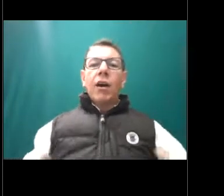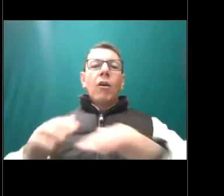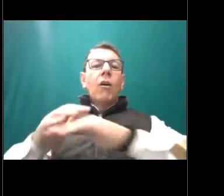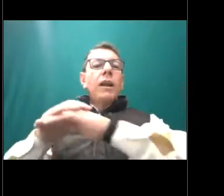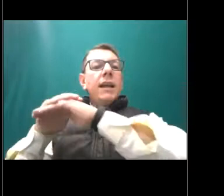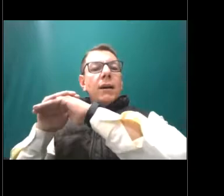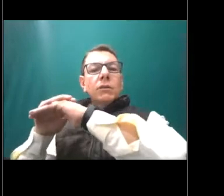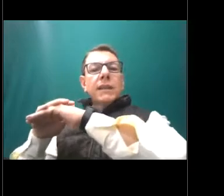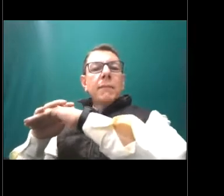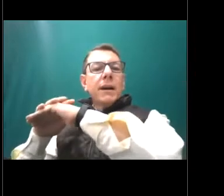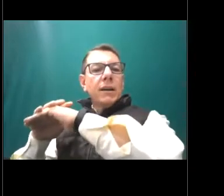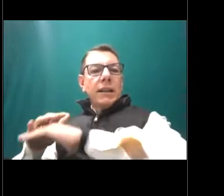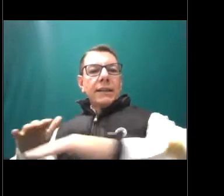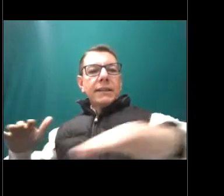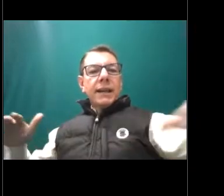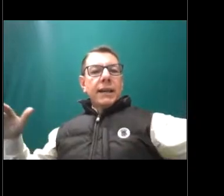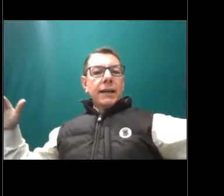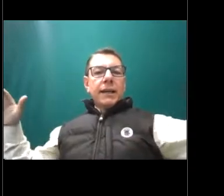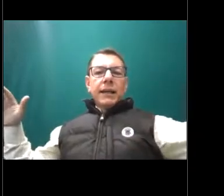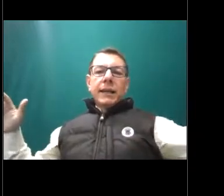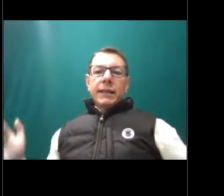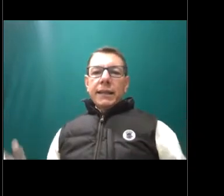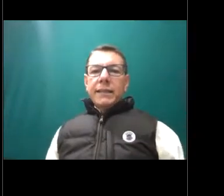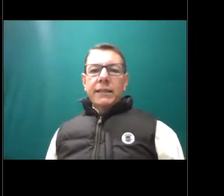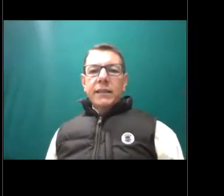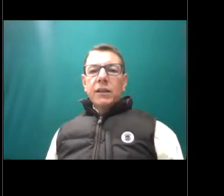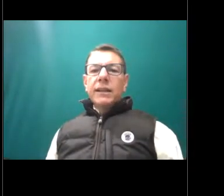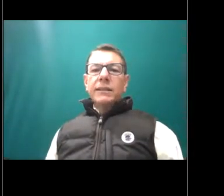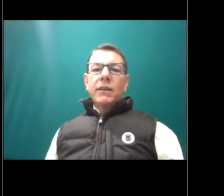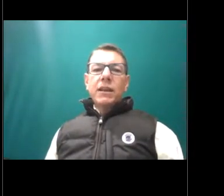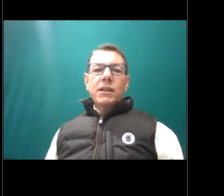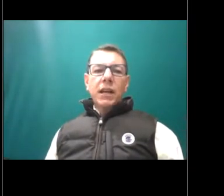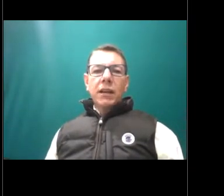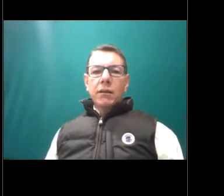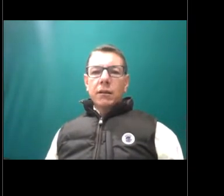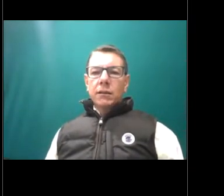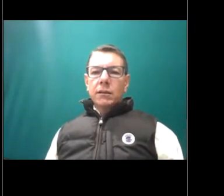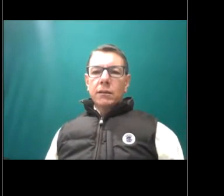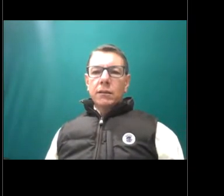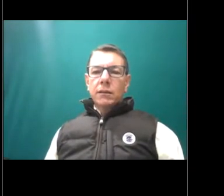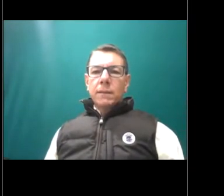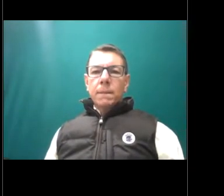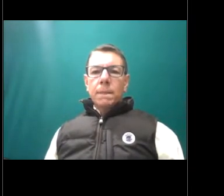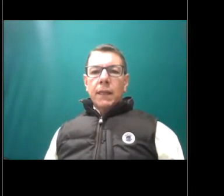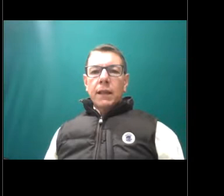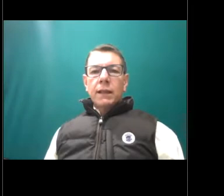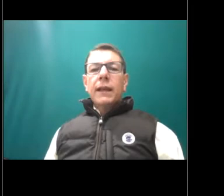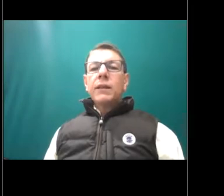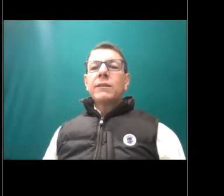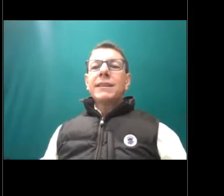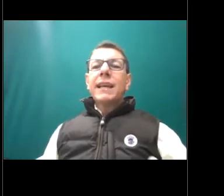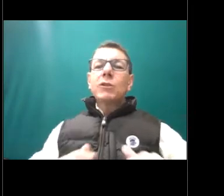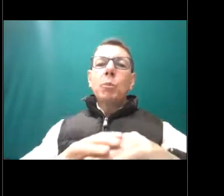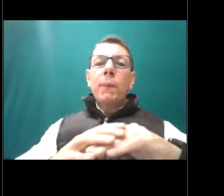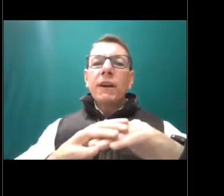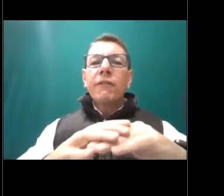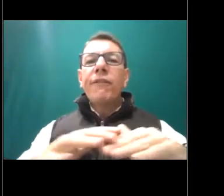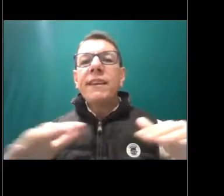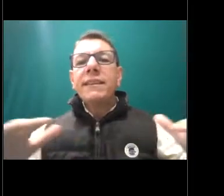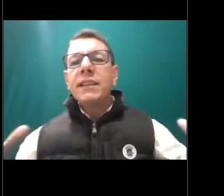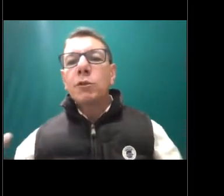no Chile. Olha o tamanho desse silo que eles estão enchendo. né? Então, assim,